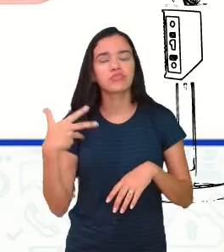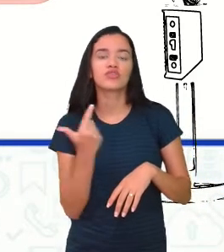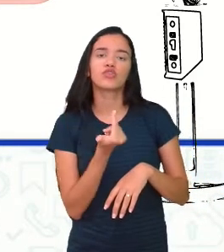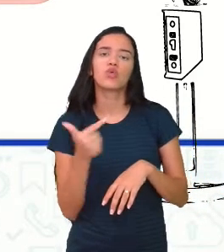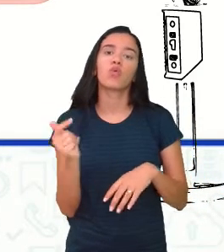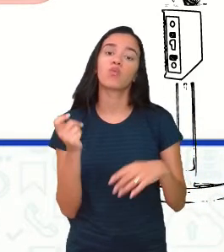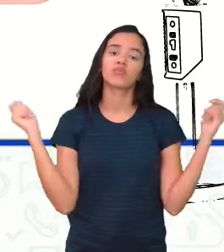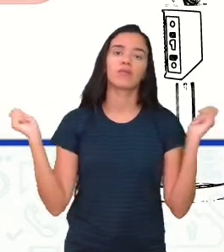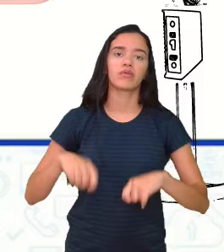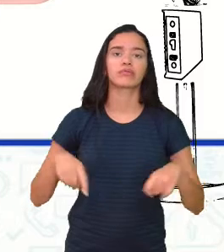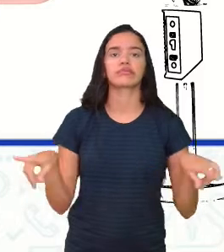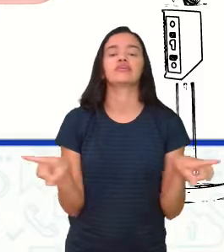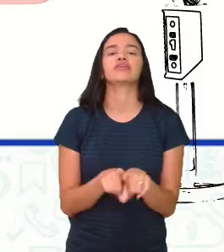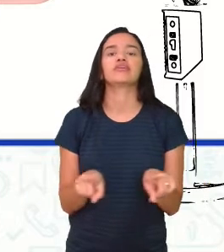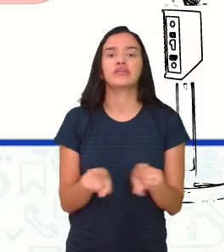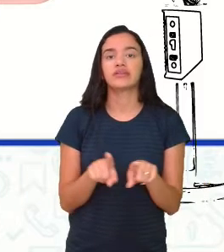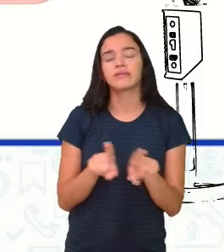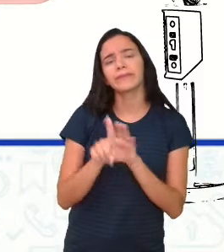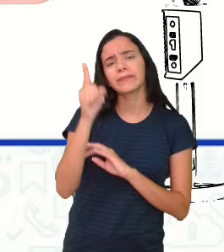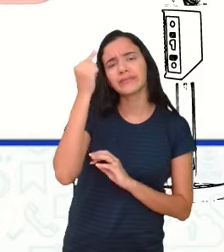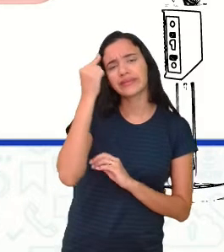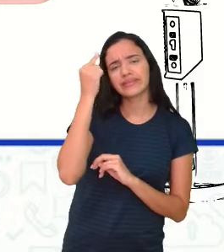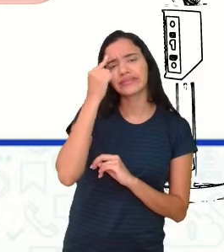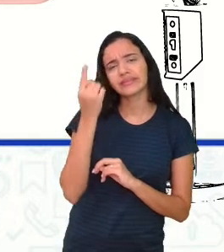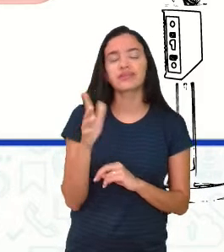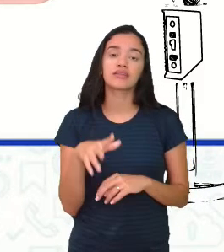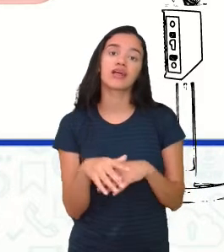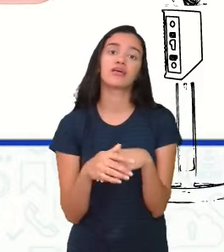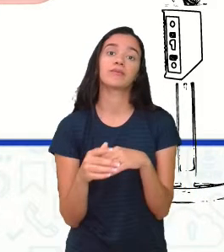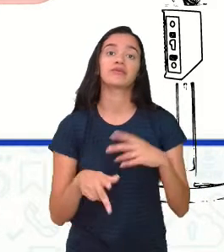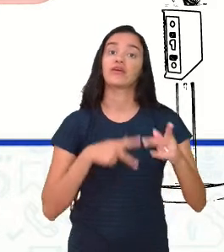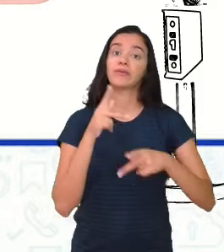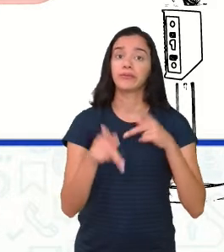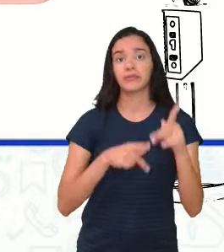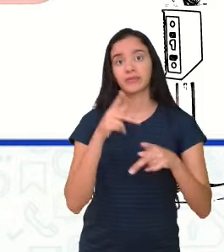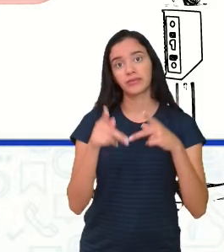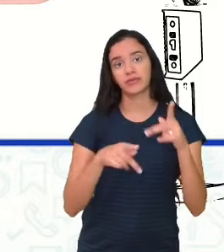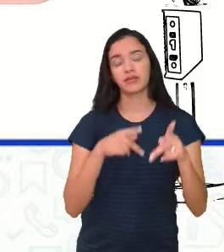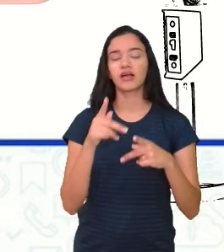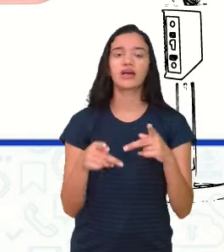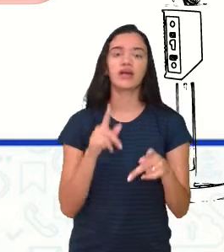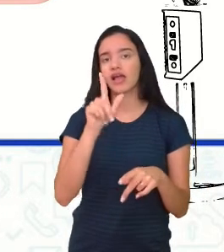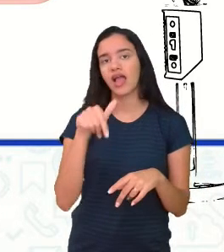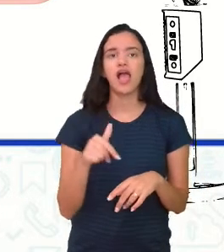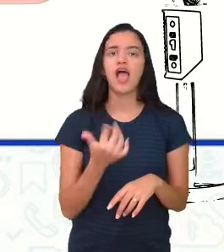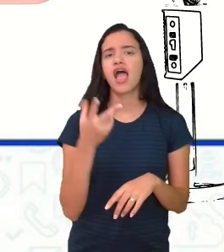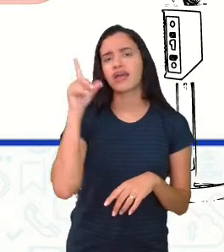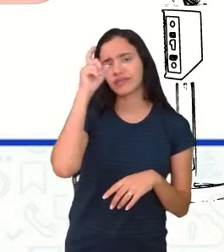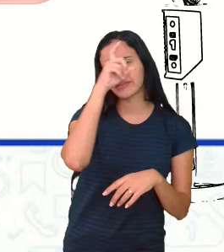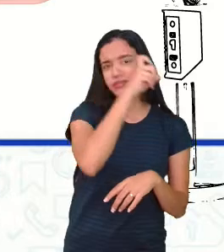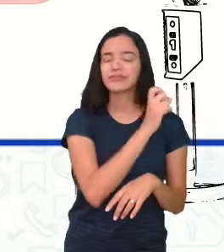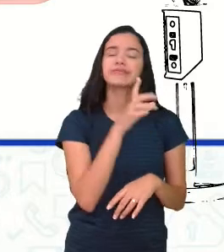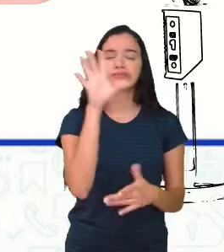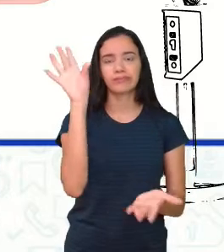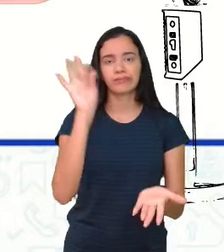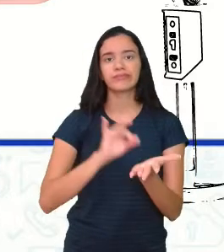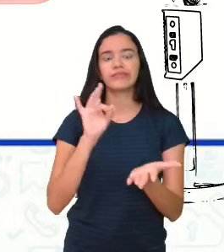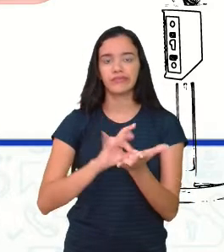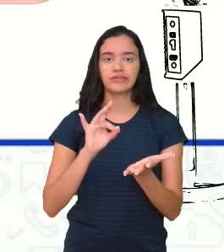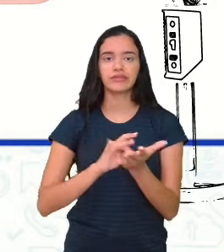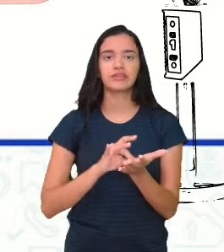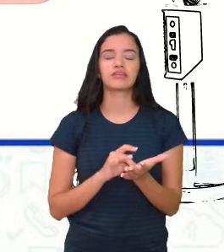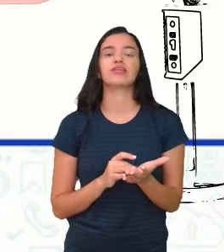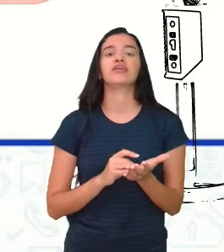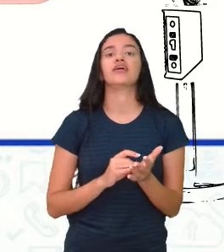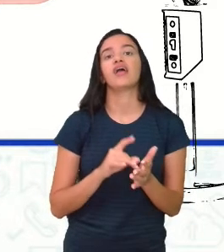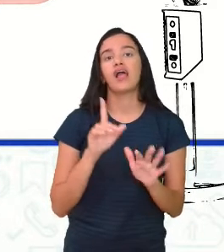outras possibilidades também de se pensar a música popular, a gente poderia dizer que é muito difícil mesmo definir a música